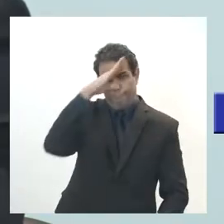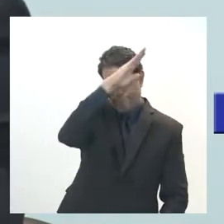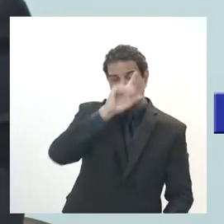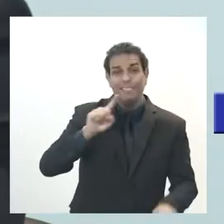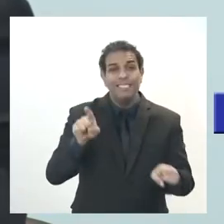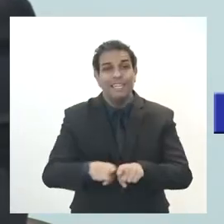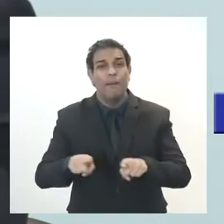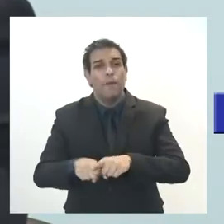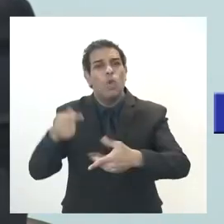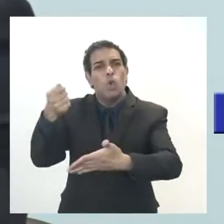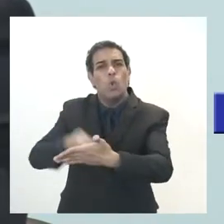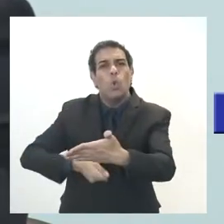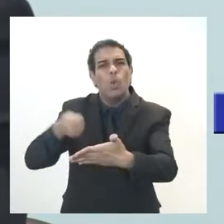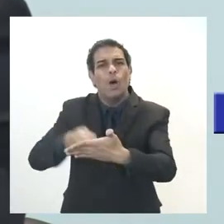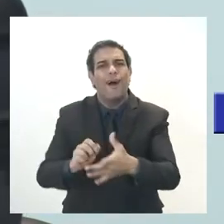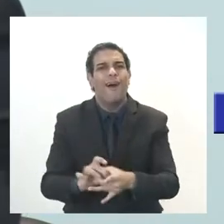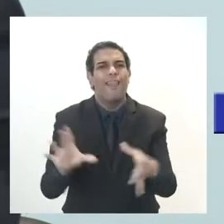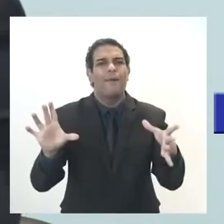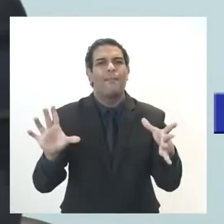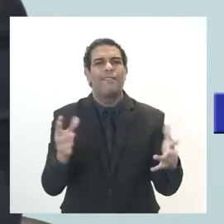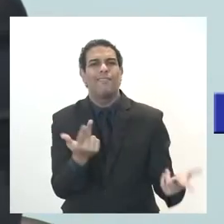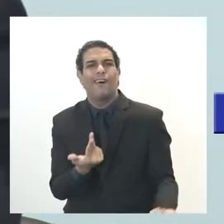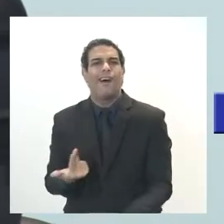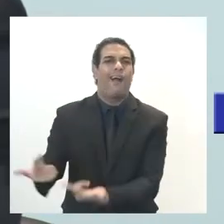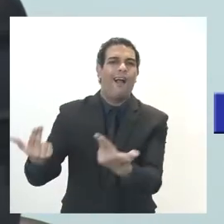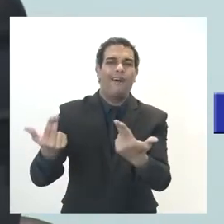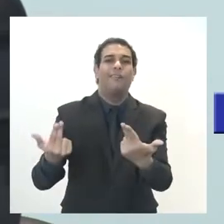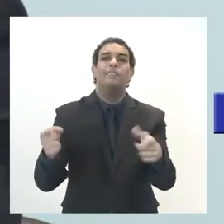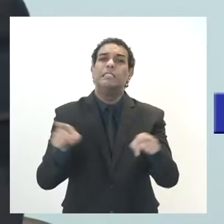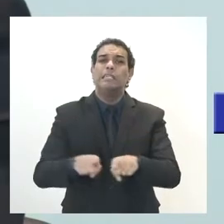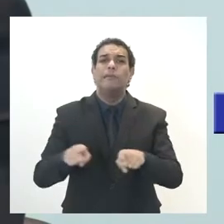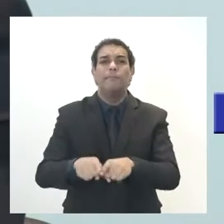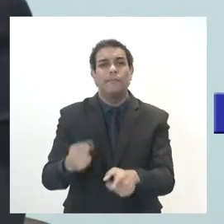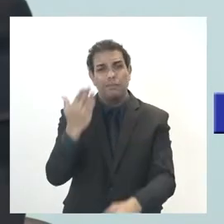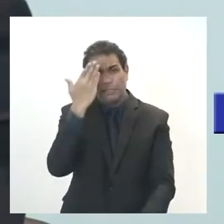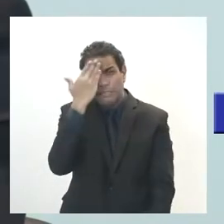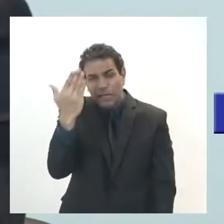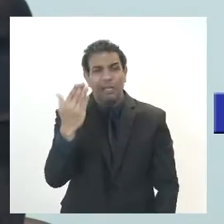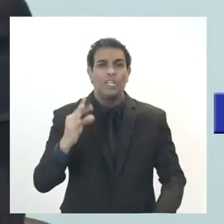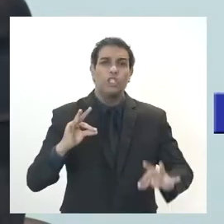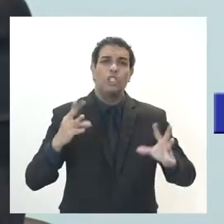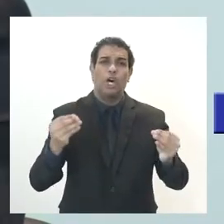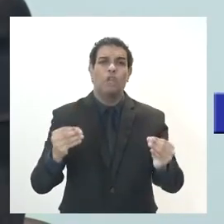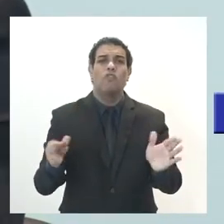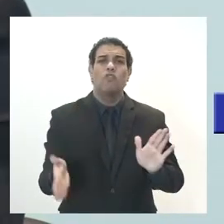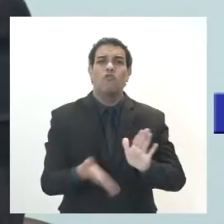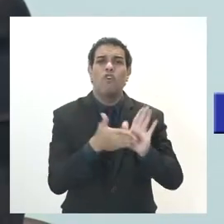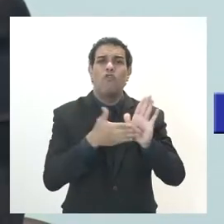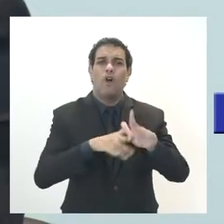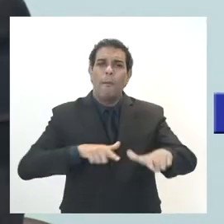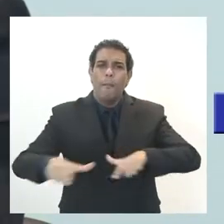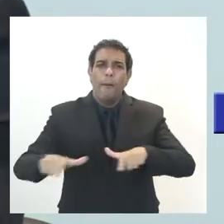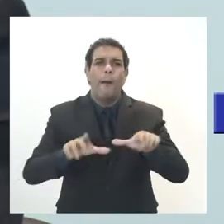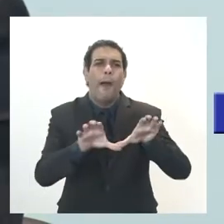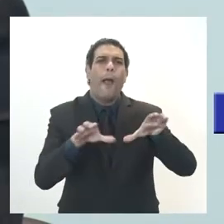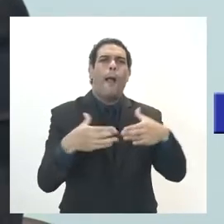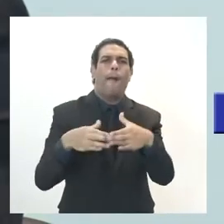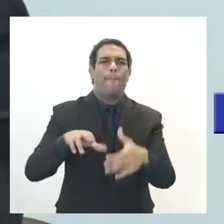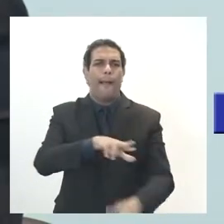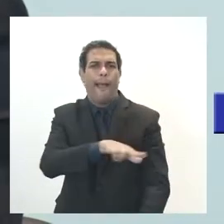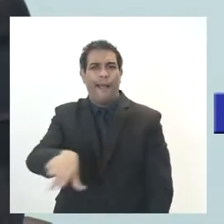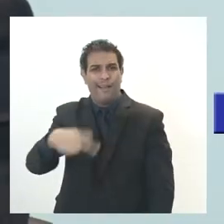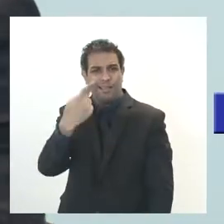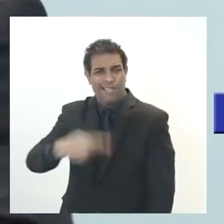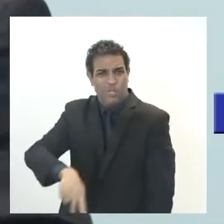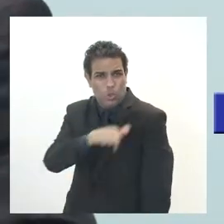Democracia é um parabens ao Deputado Paulo Ramos e vamos em frente vamos estudar vamos nos é que